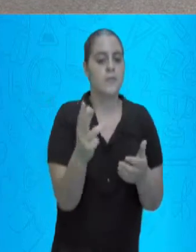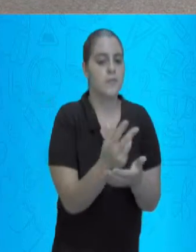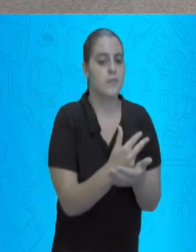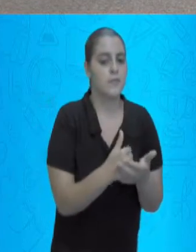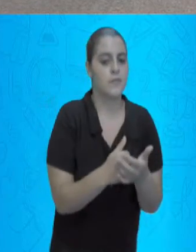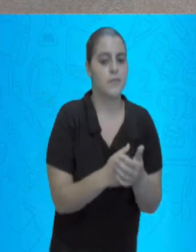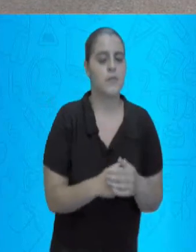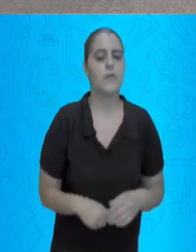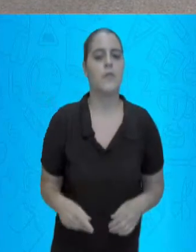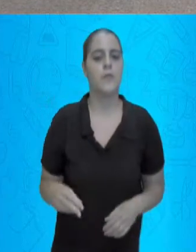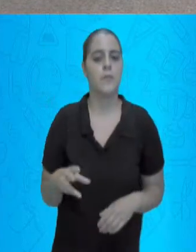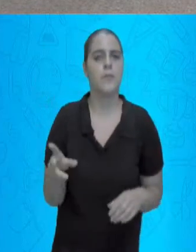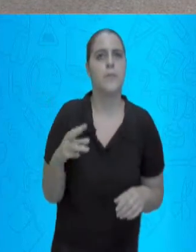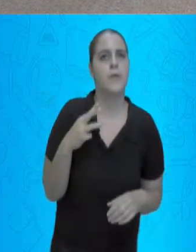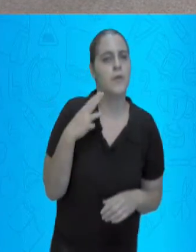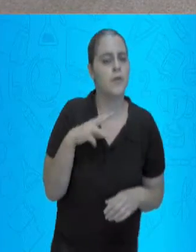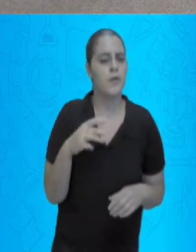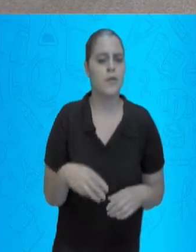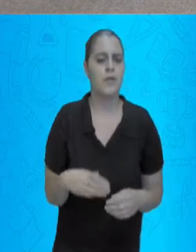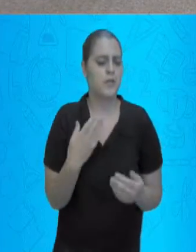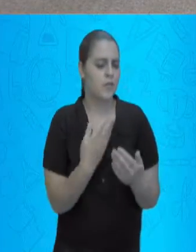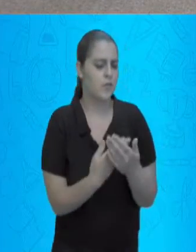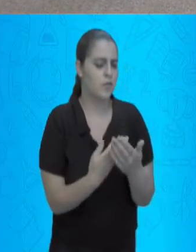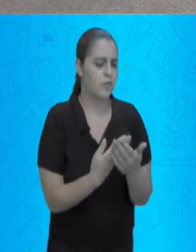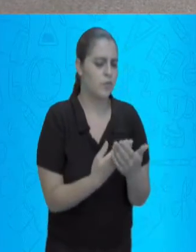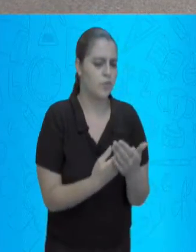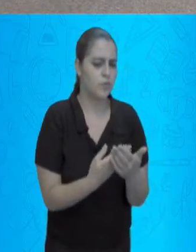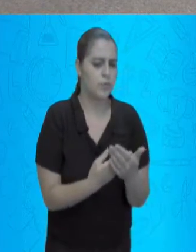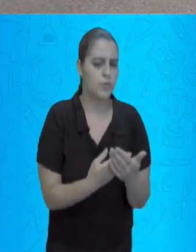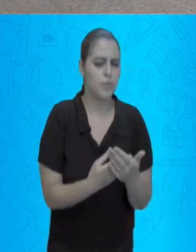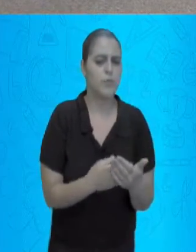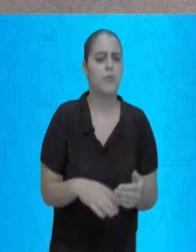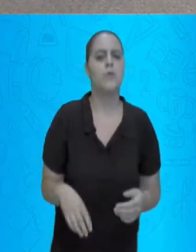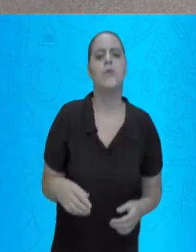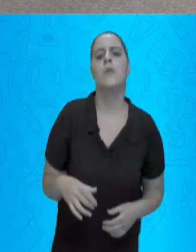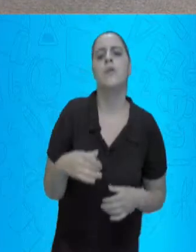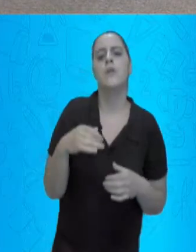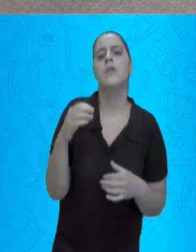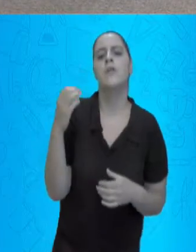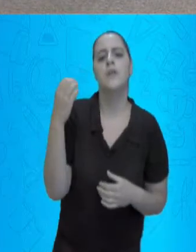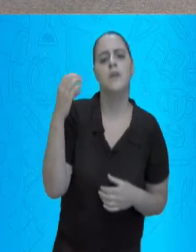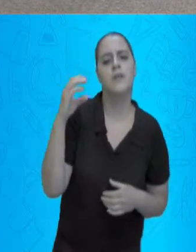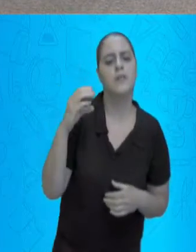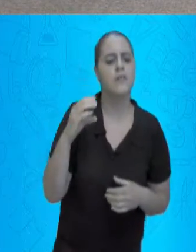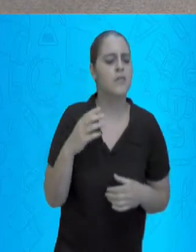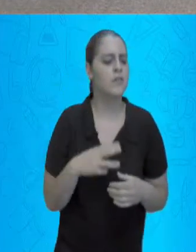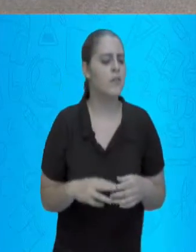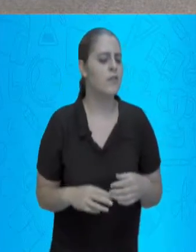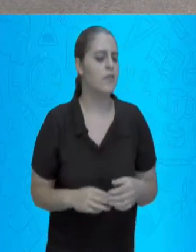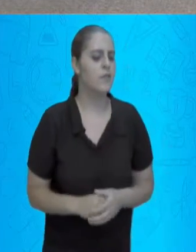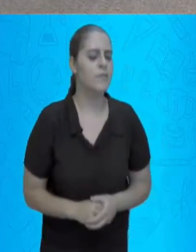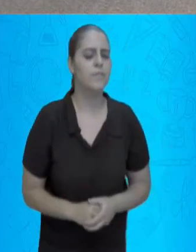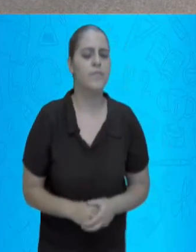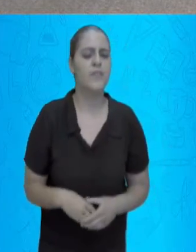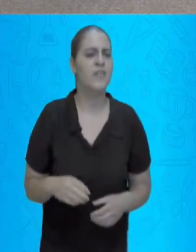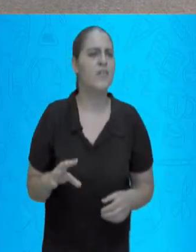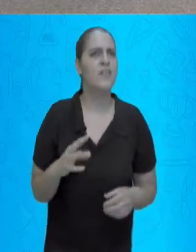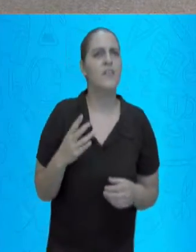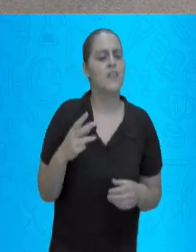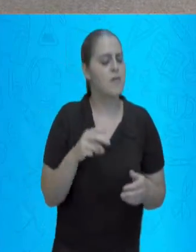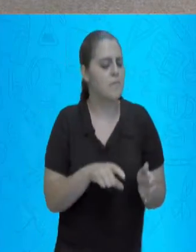molde, pelos estudiosos do assunto, eles conseguem fazer